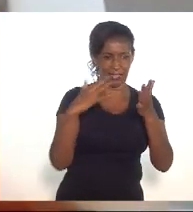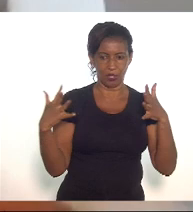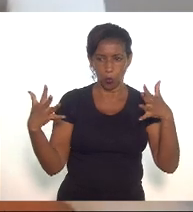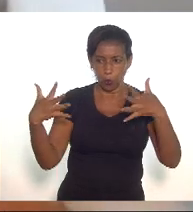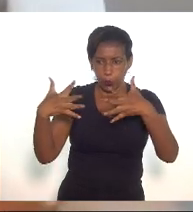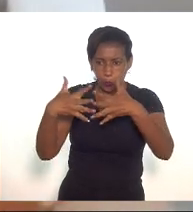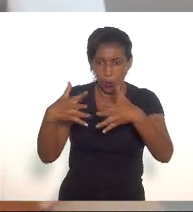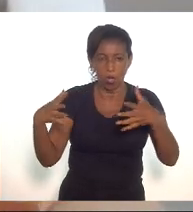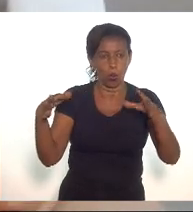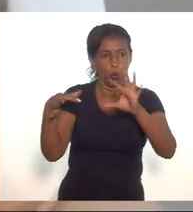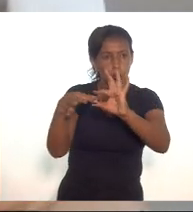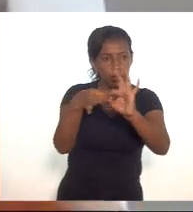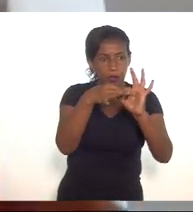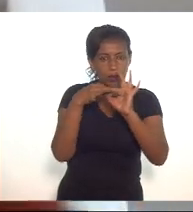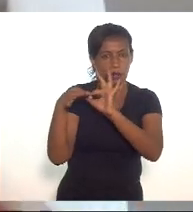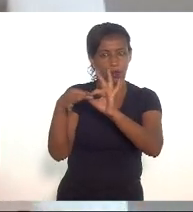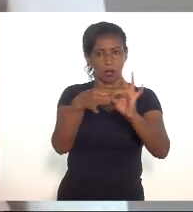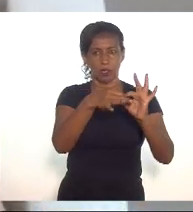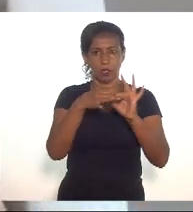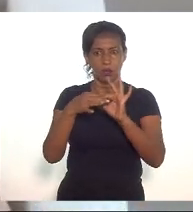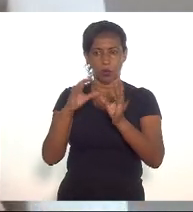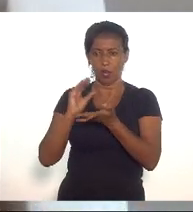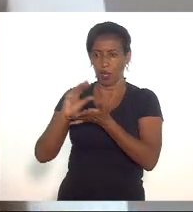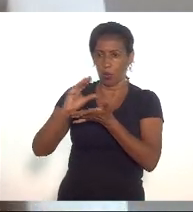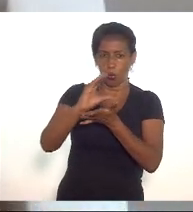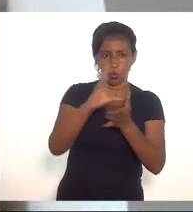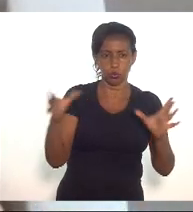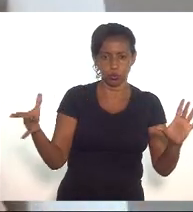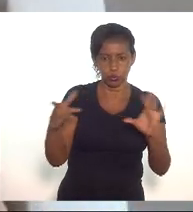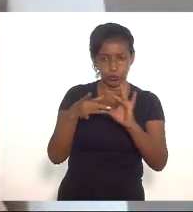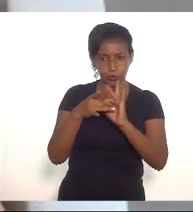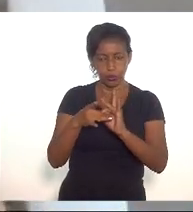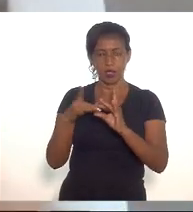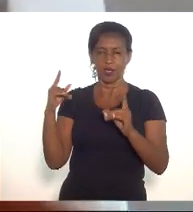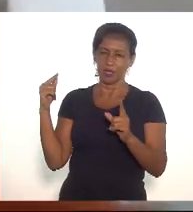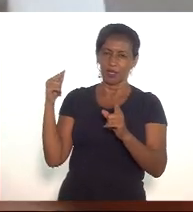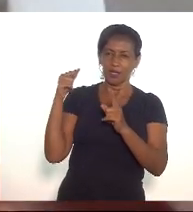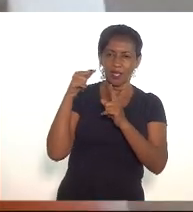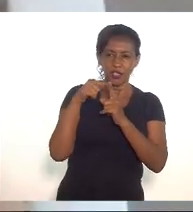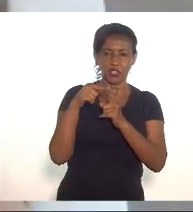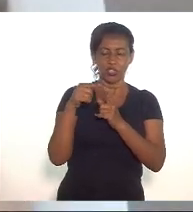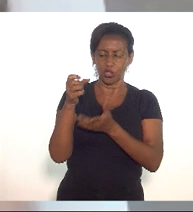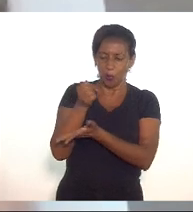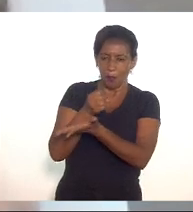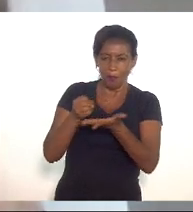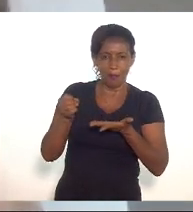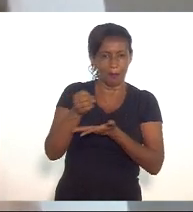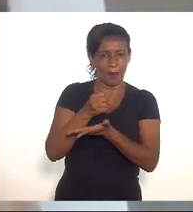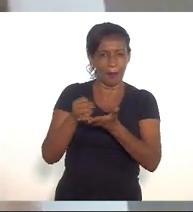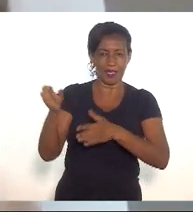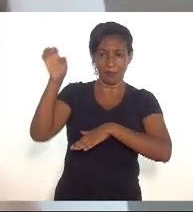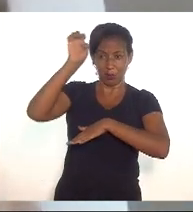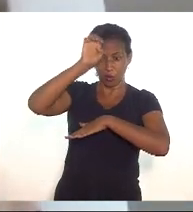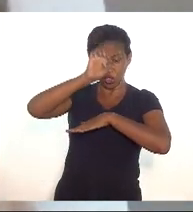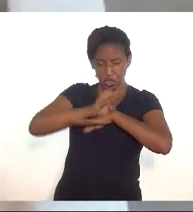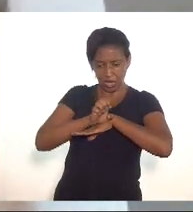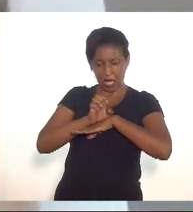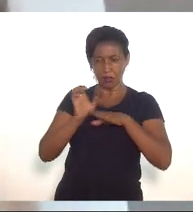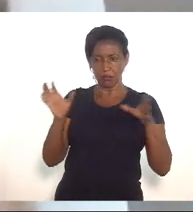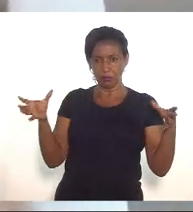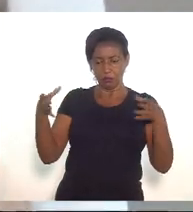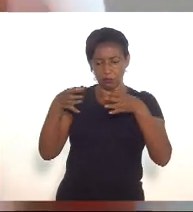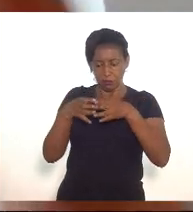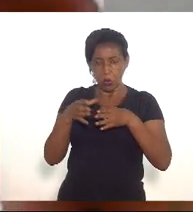fazer otimização de recursos e tentar atingir nos próximos 2 anos uma base para que o Estado tenha condições de